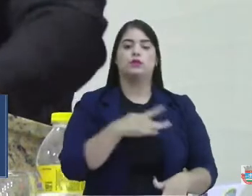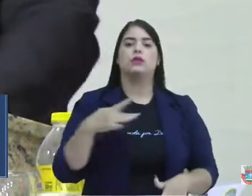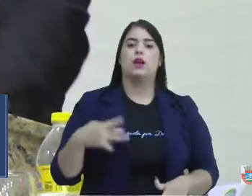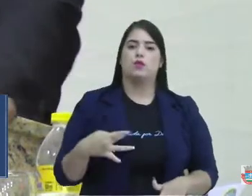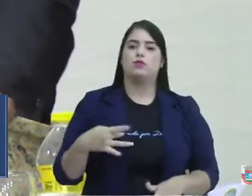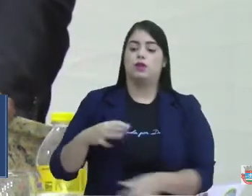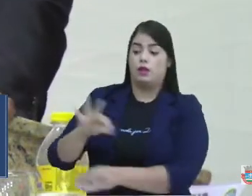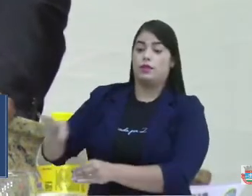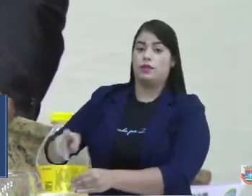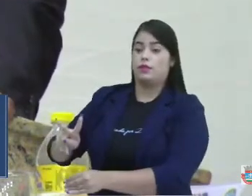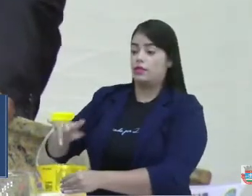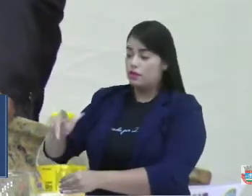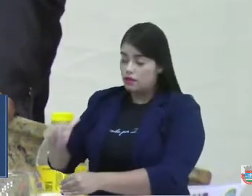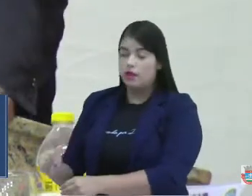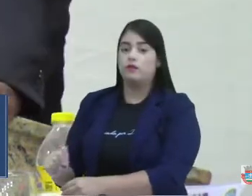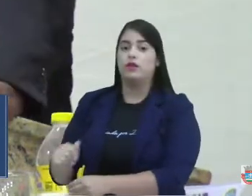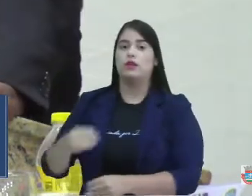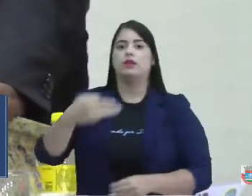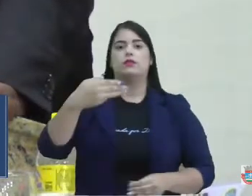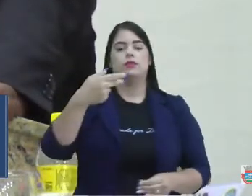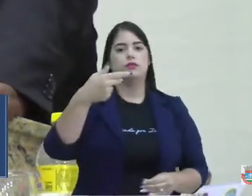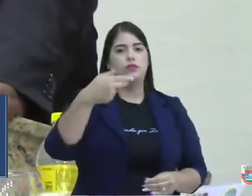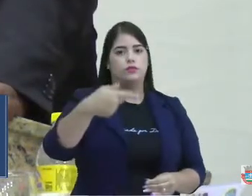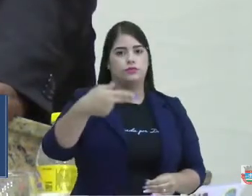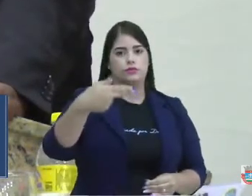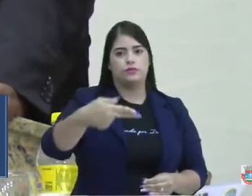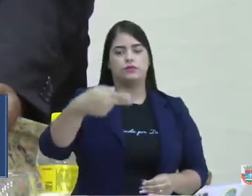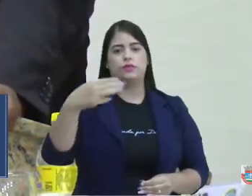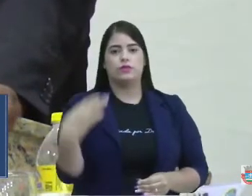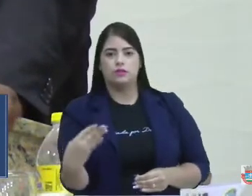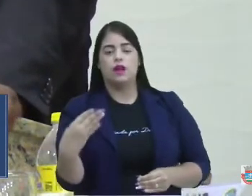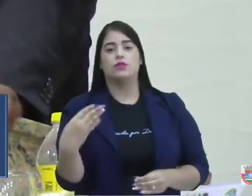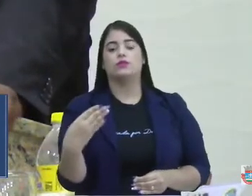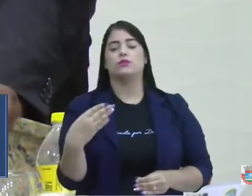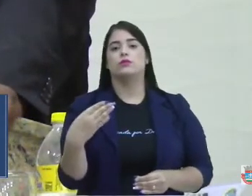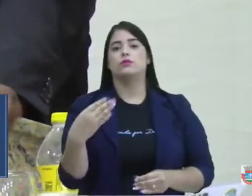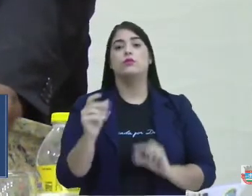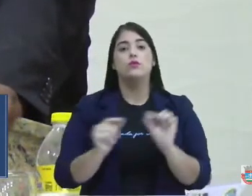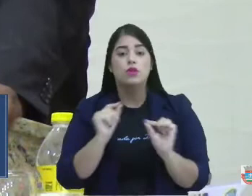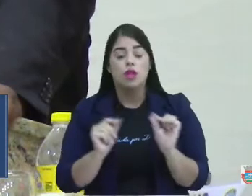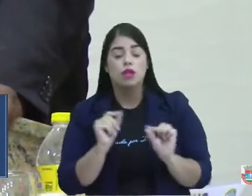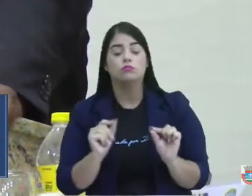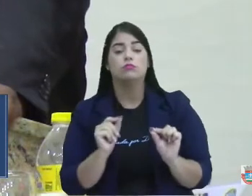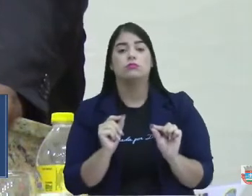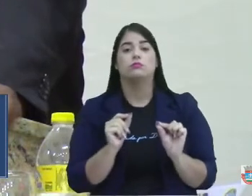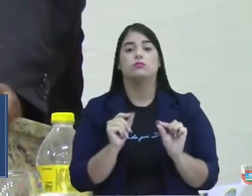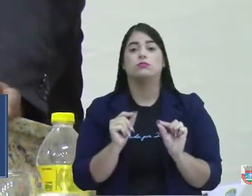vereador. 24 é para